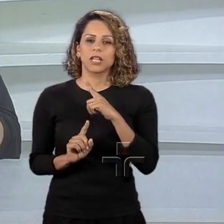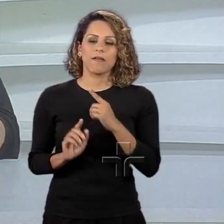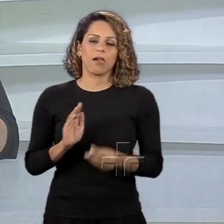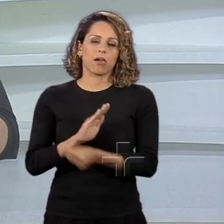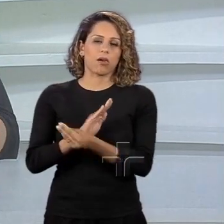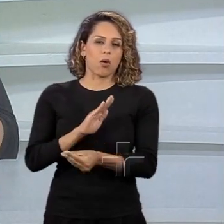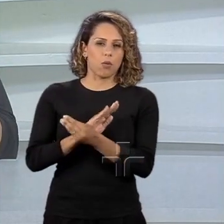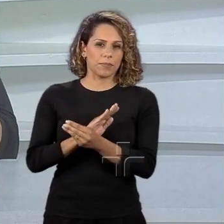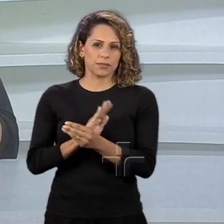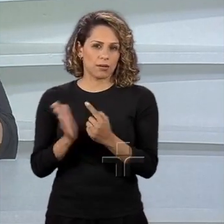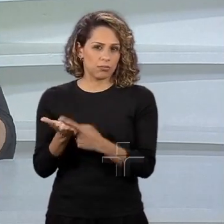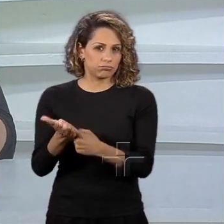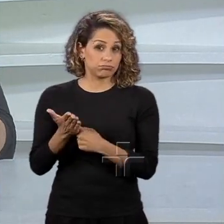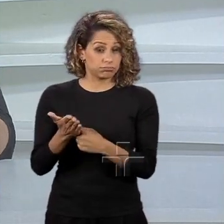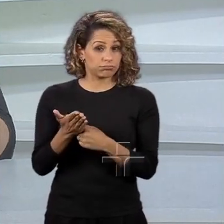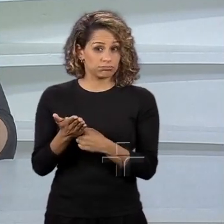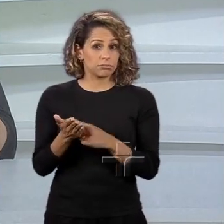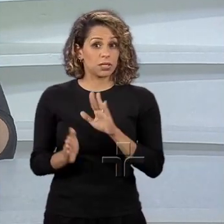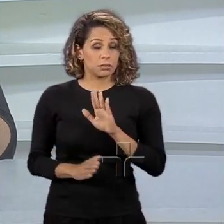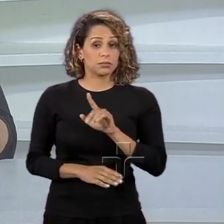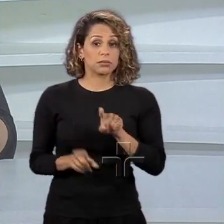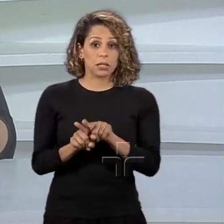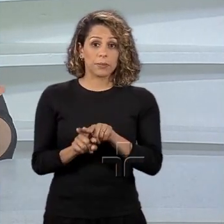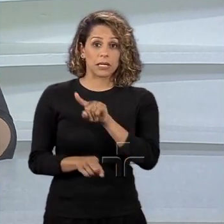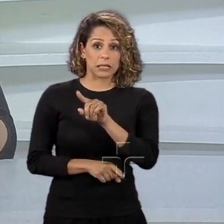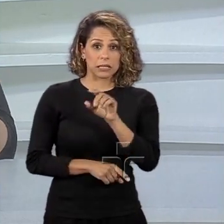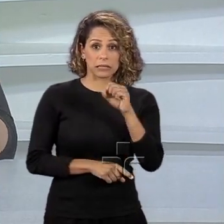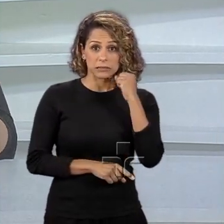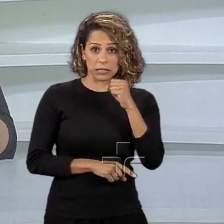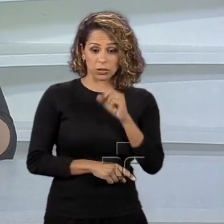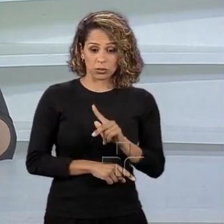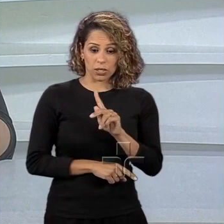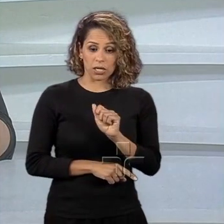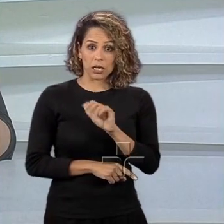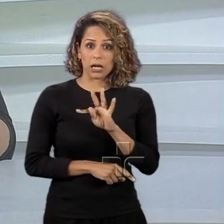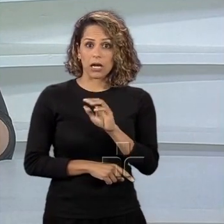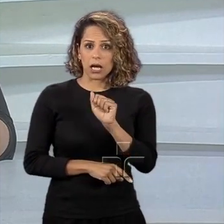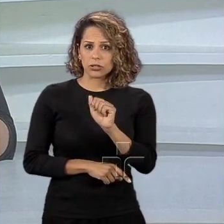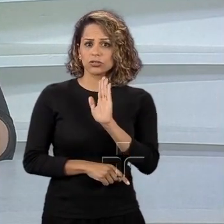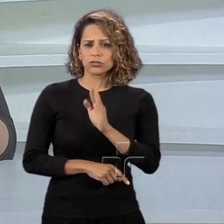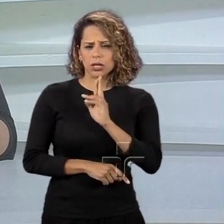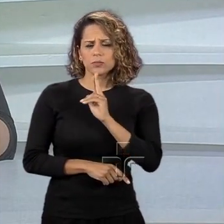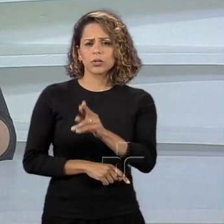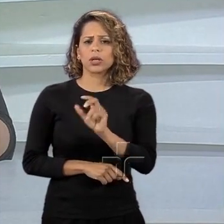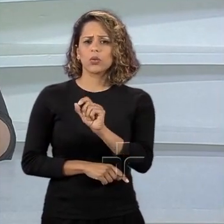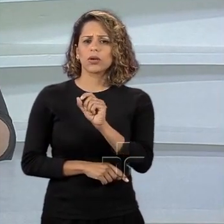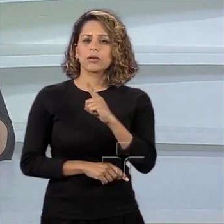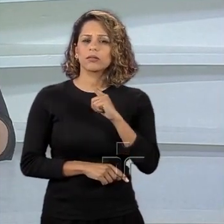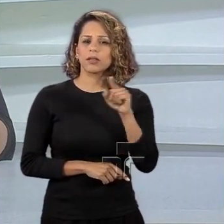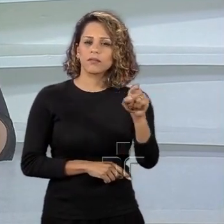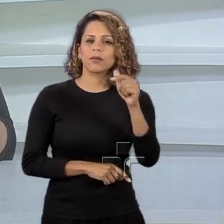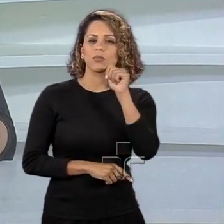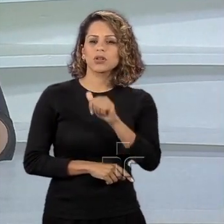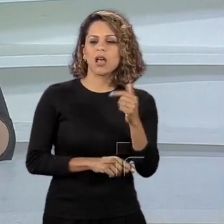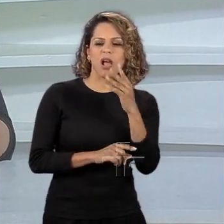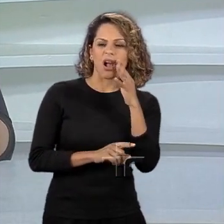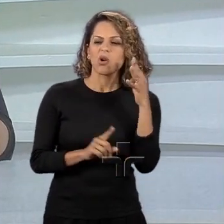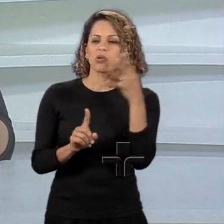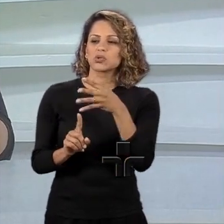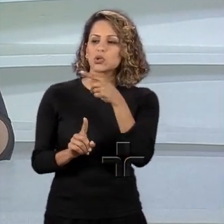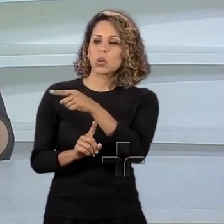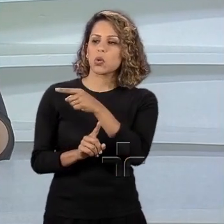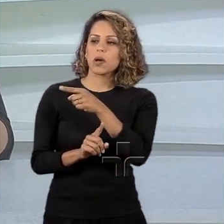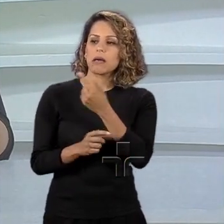Abreu já foi questionada por se opor à lista negra do Ministério do Trabalho sobre trabalho escravo.